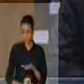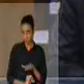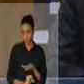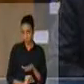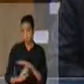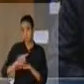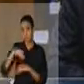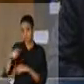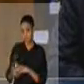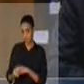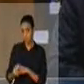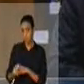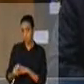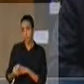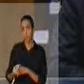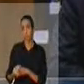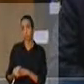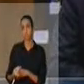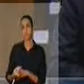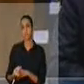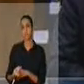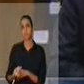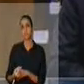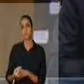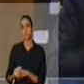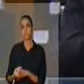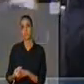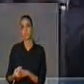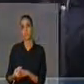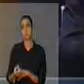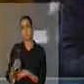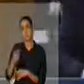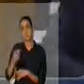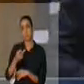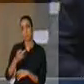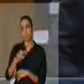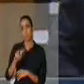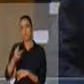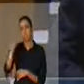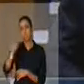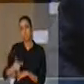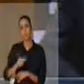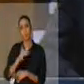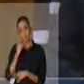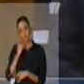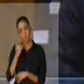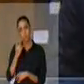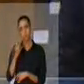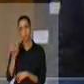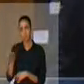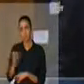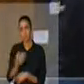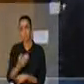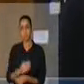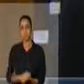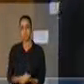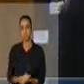depois se pronunciar num gesto de quem tem respeito como parlamentar a esta casa.